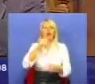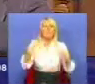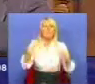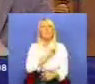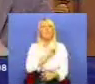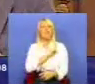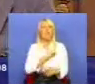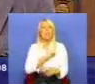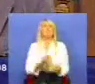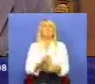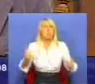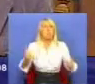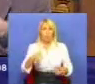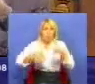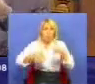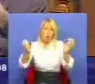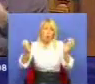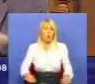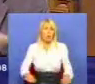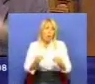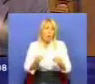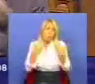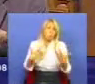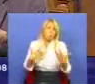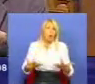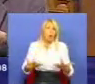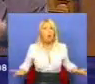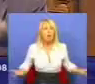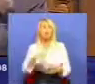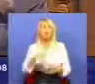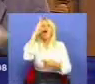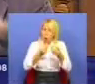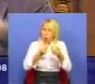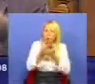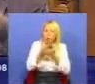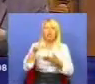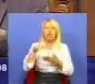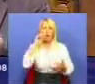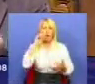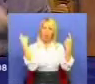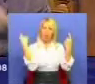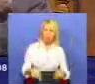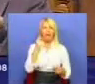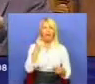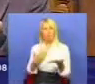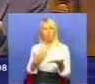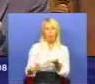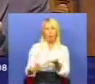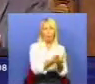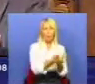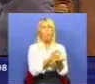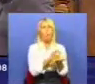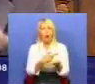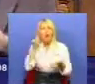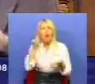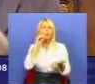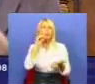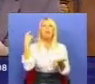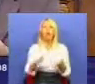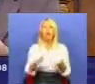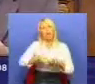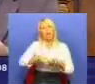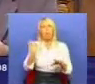não há concorrência nenhuma. Porque é um negócio absolutamente garantido, com margens de rentabilidade asseguradas pelo facto de